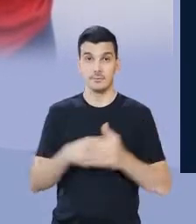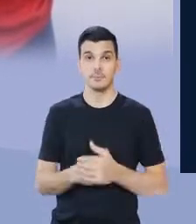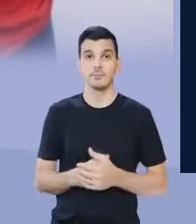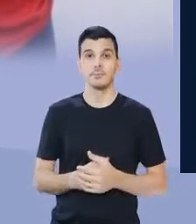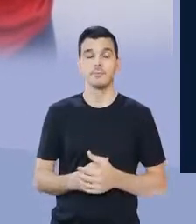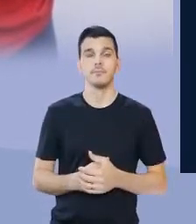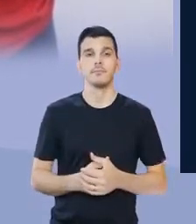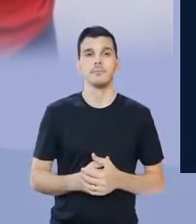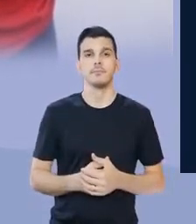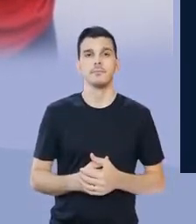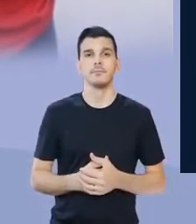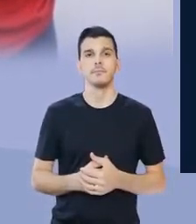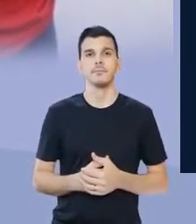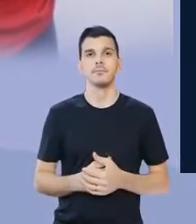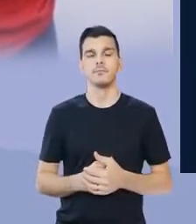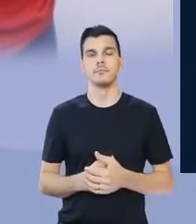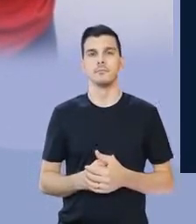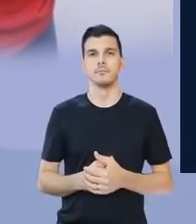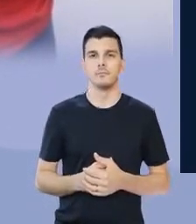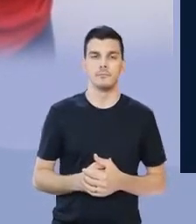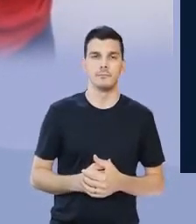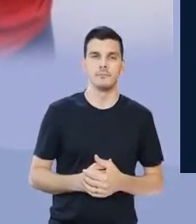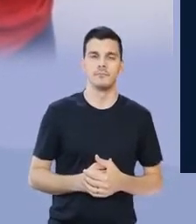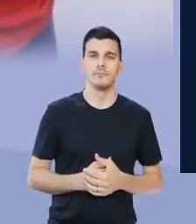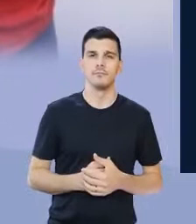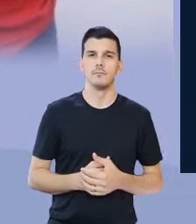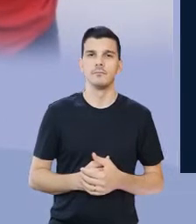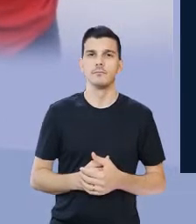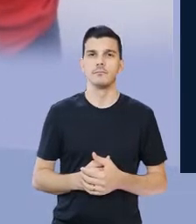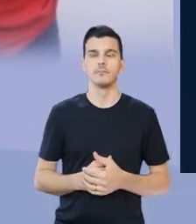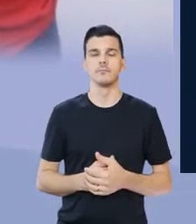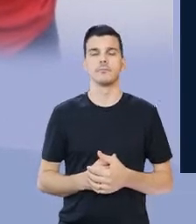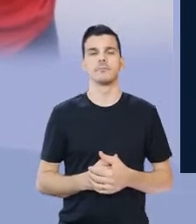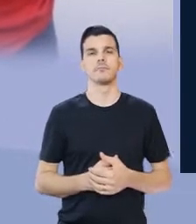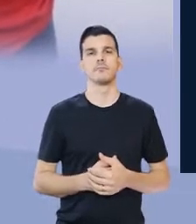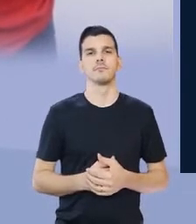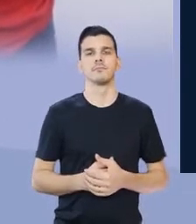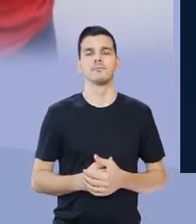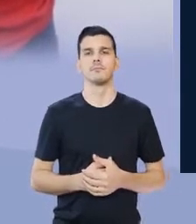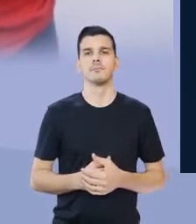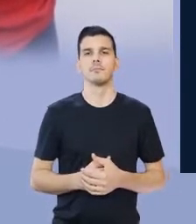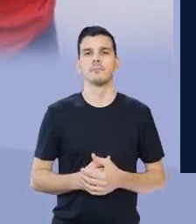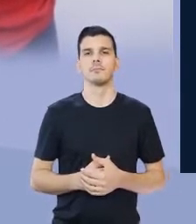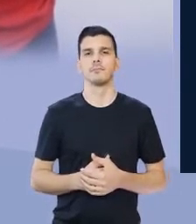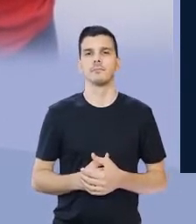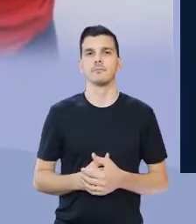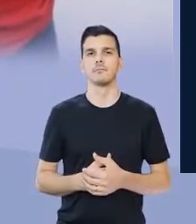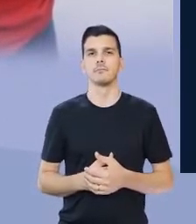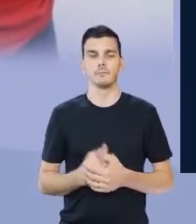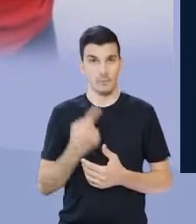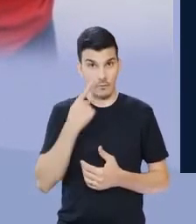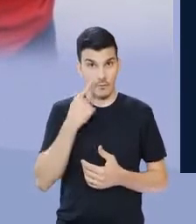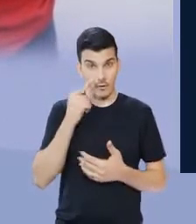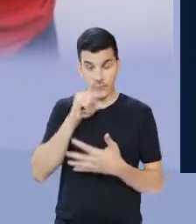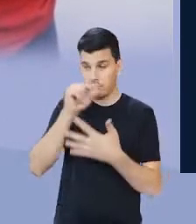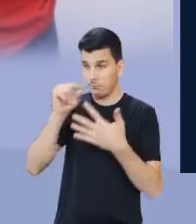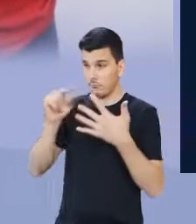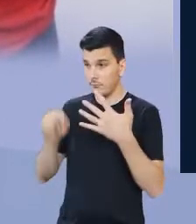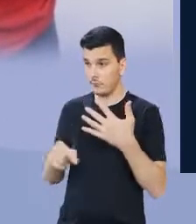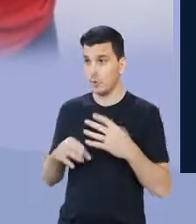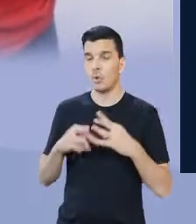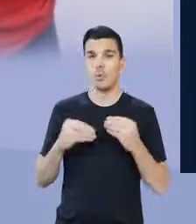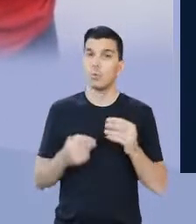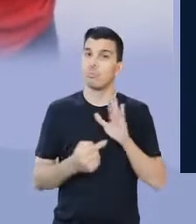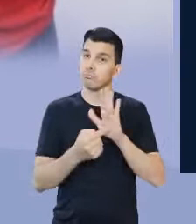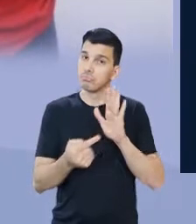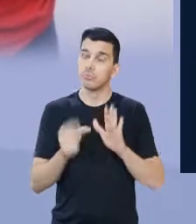Thanks the financial aid he to attend the university. Então, vamos olhar as opções. Tudo